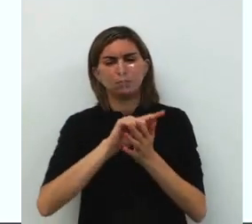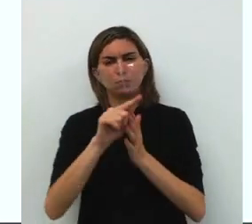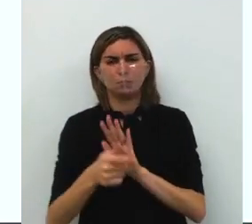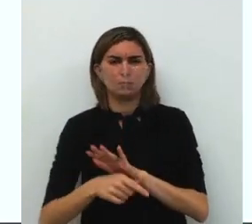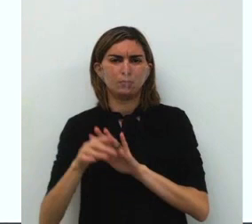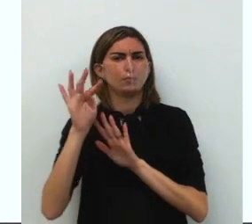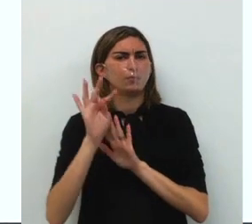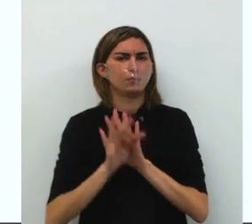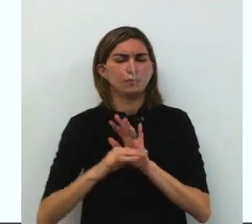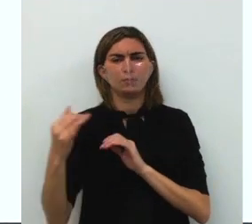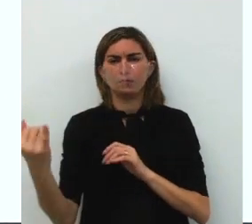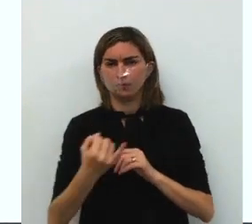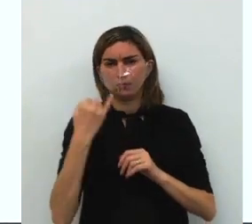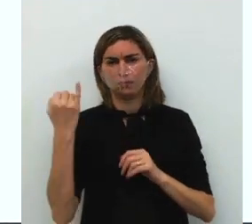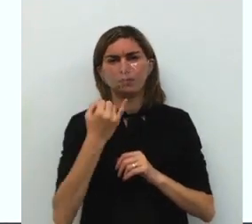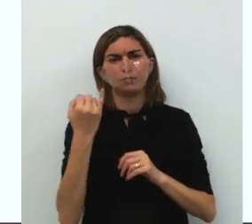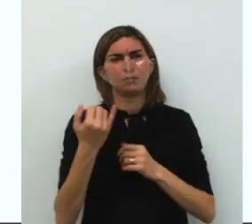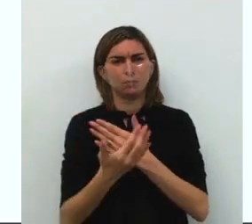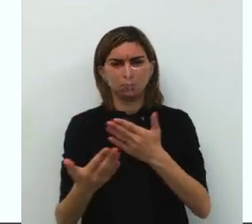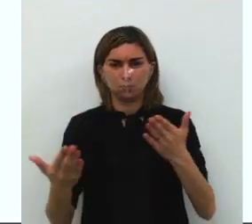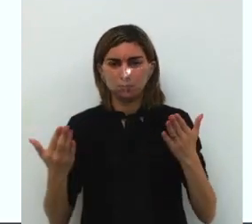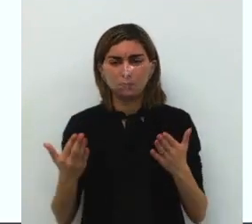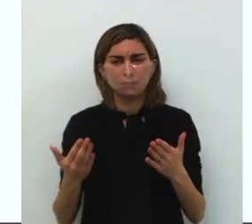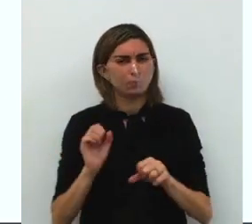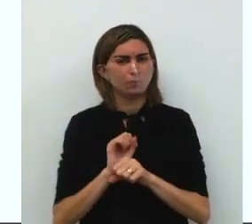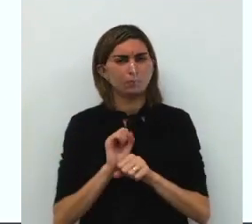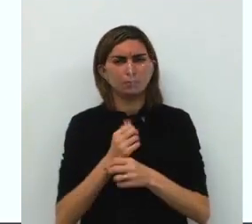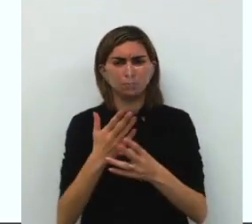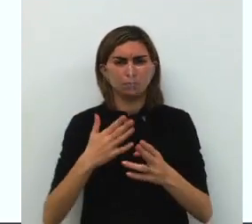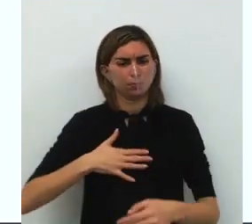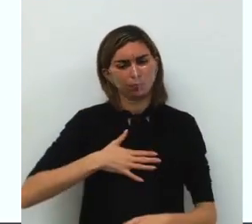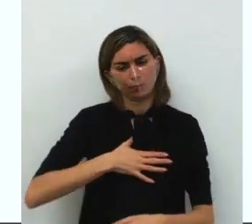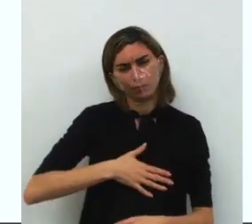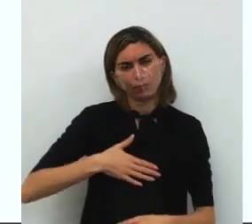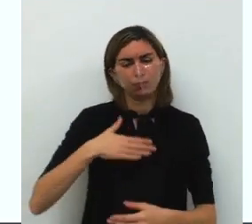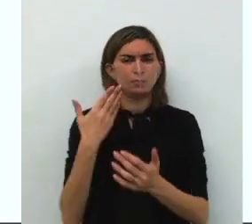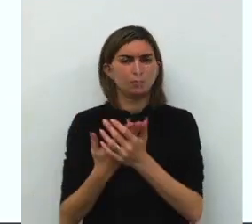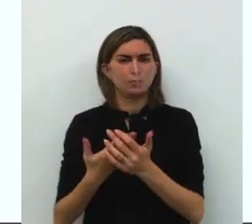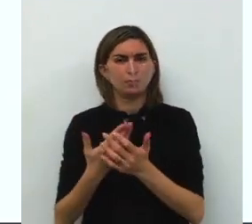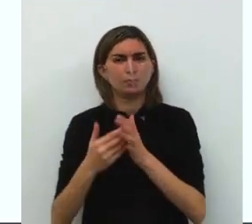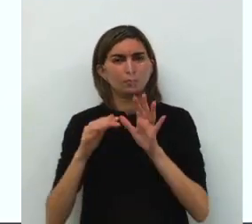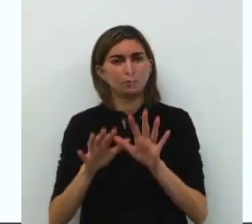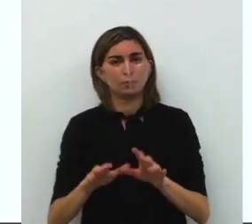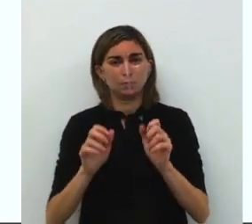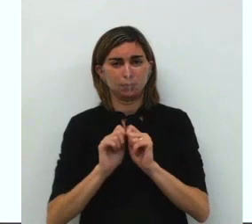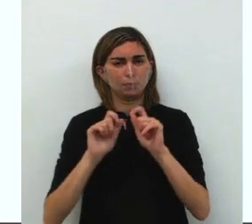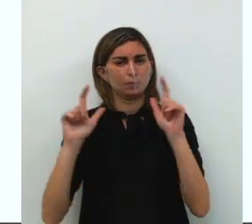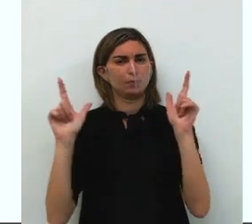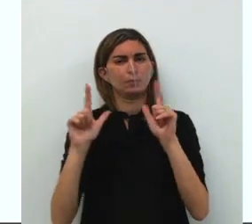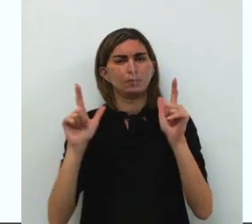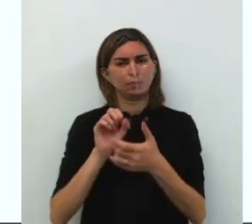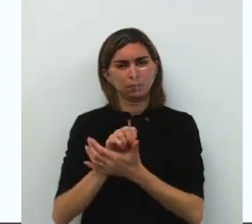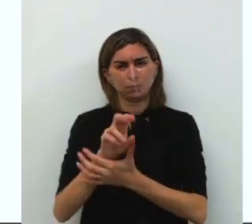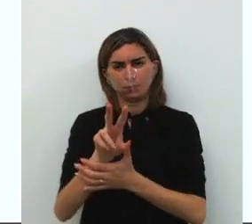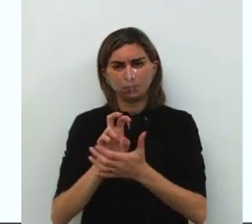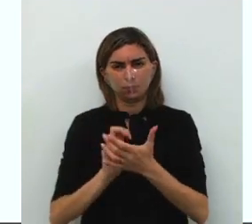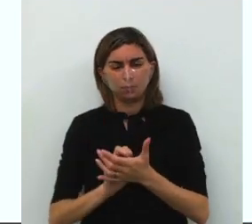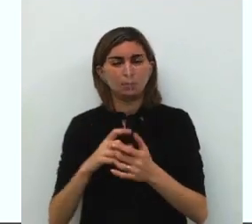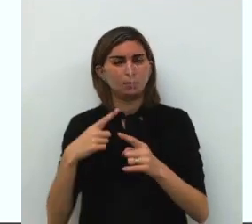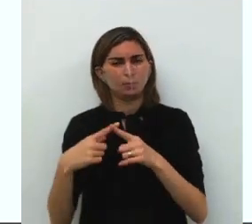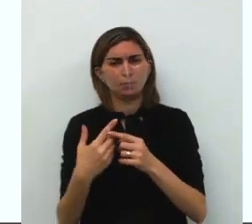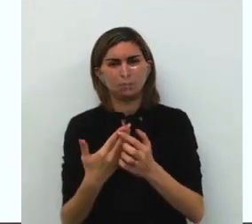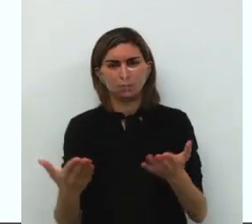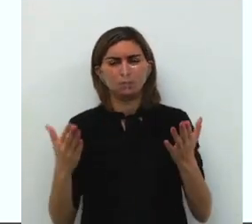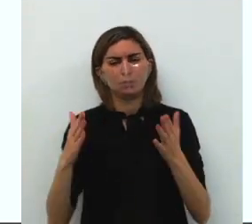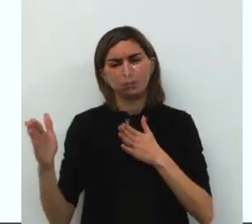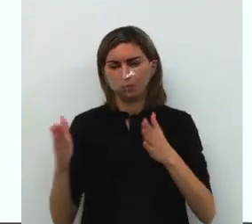gênero textual tão importante. E aí, pessoal, espero que tenham gostado da nossa aula. Fiquem ligadinhos aqui no EducaPE,